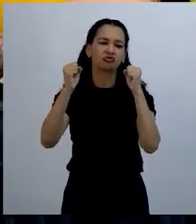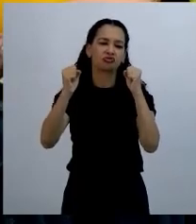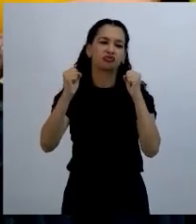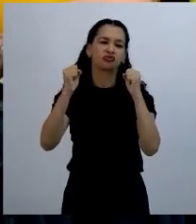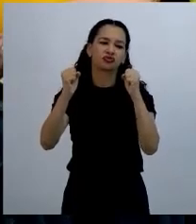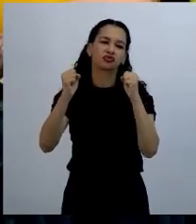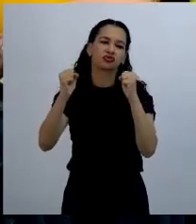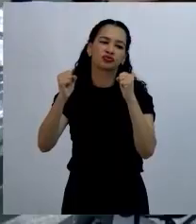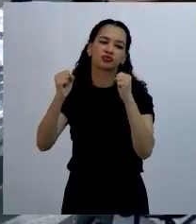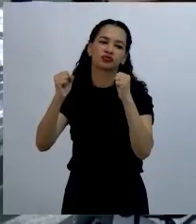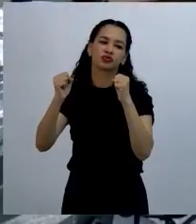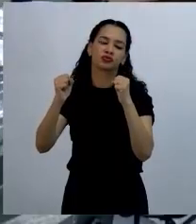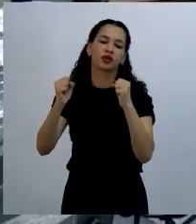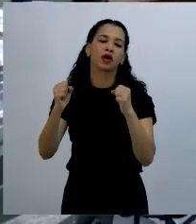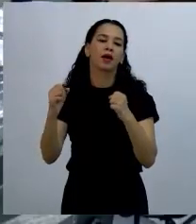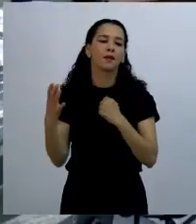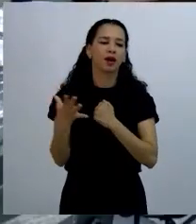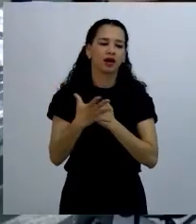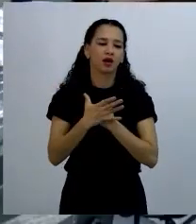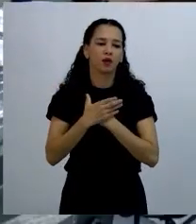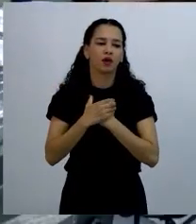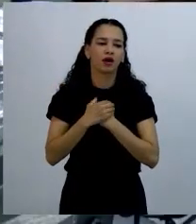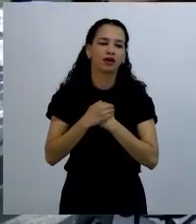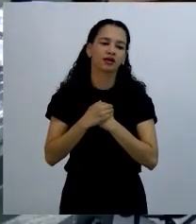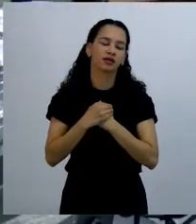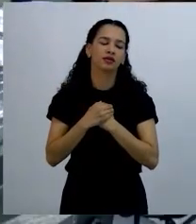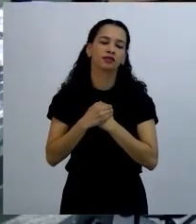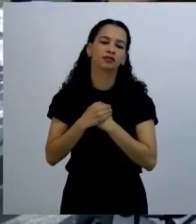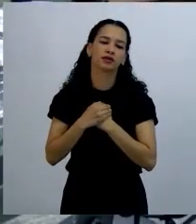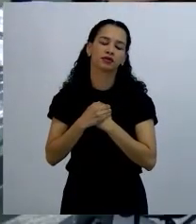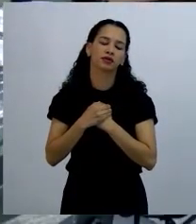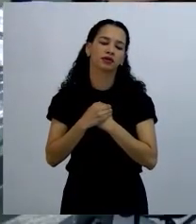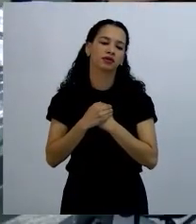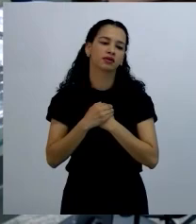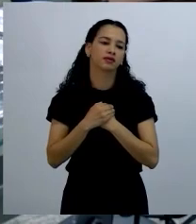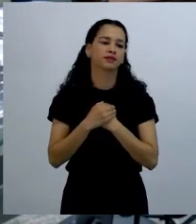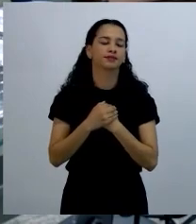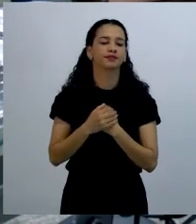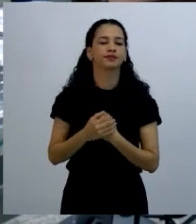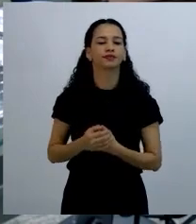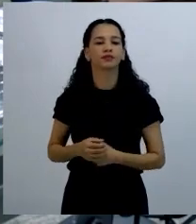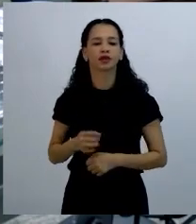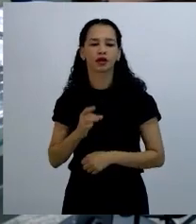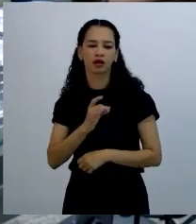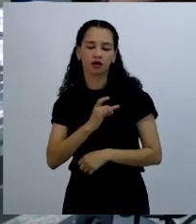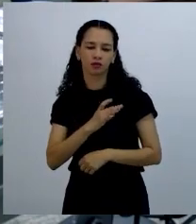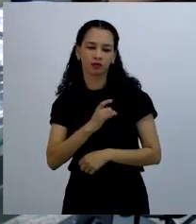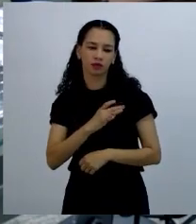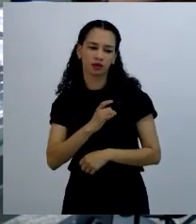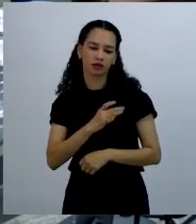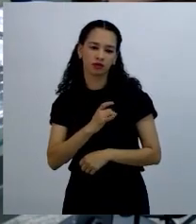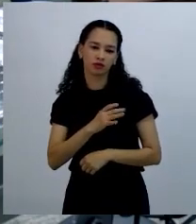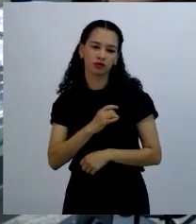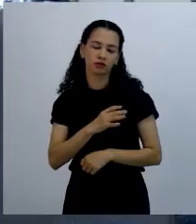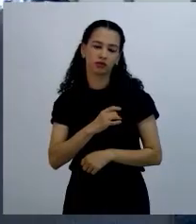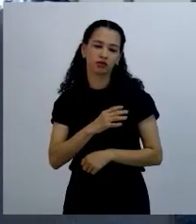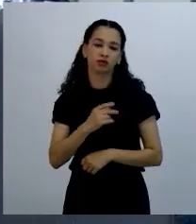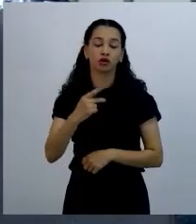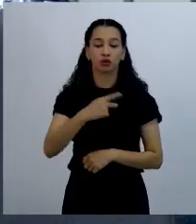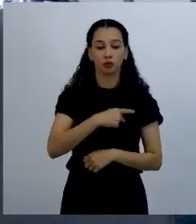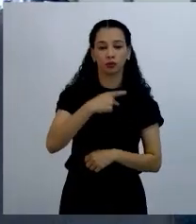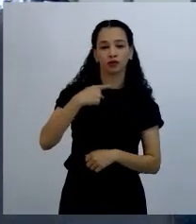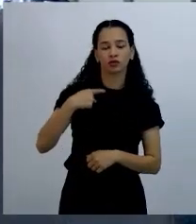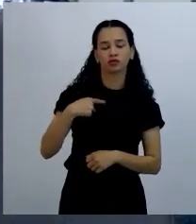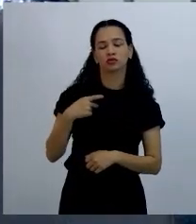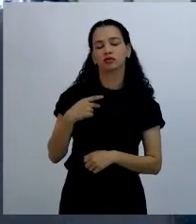medo que senti foi se transformando em gratidão a Deus pela certeza